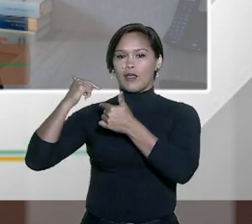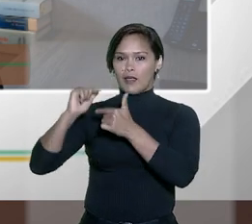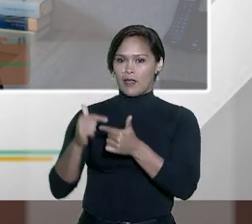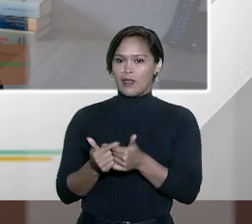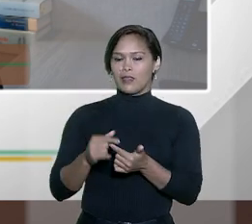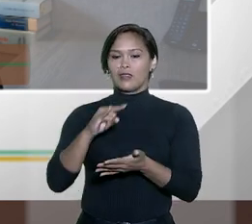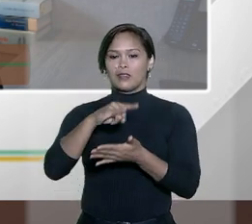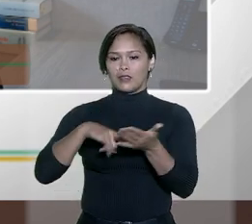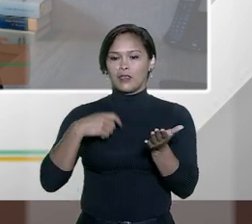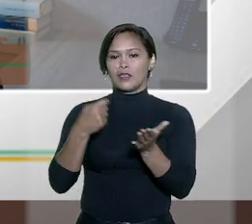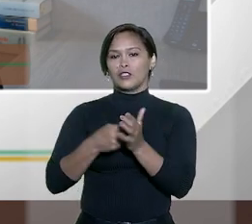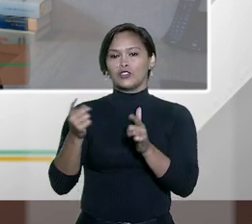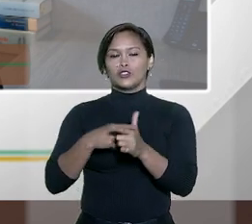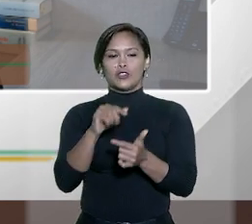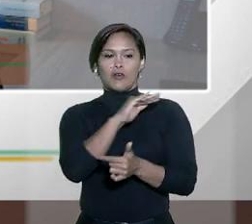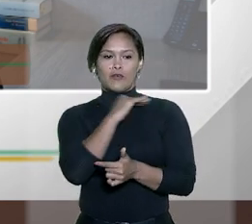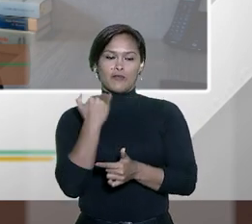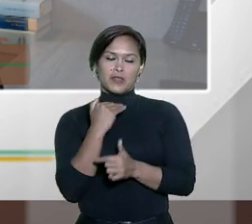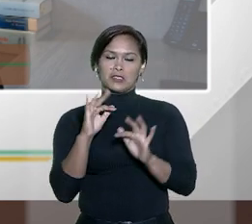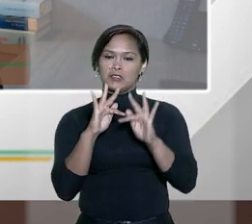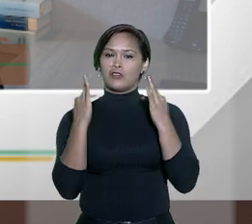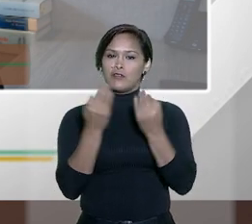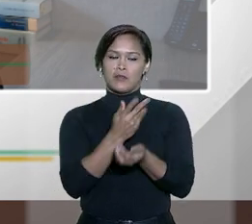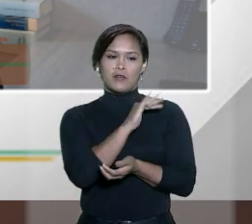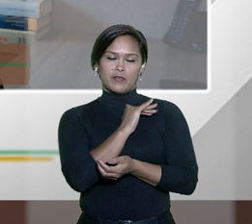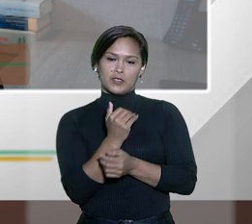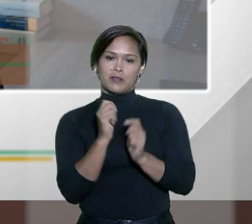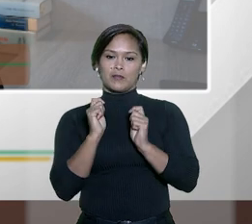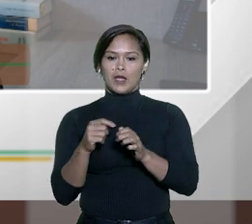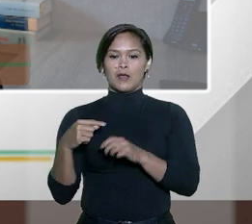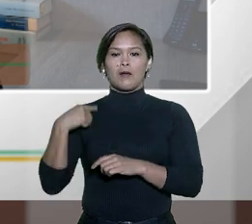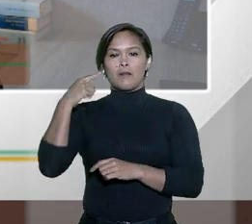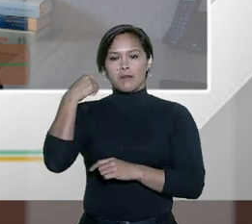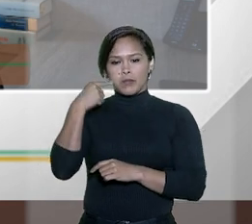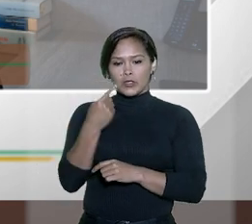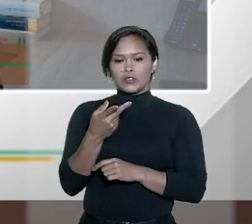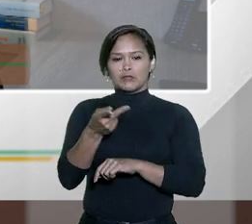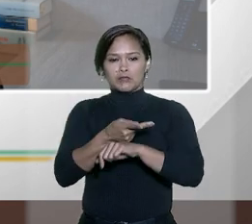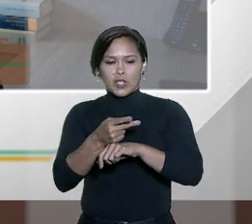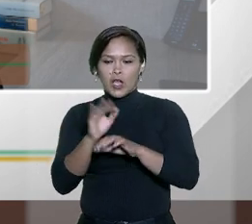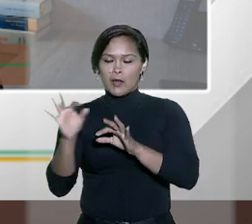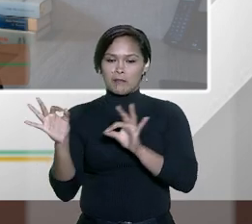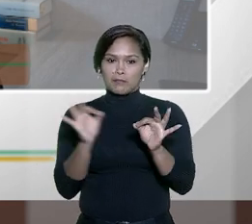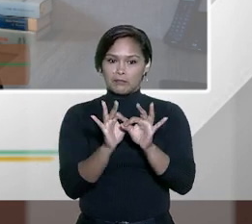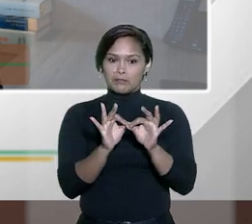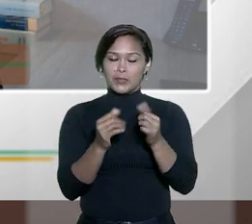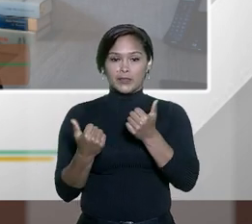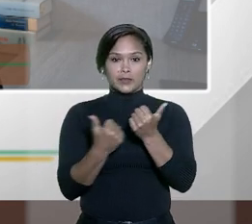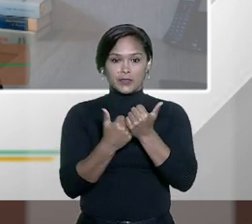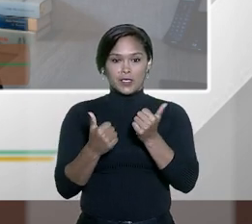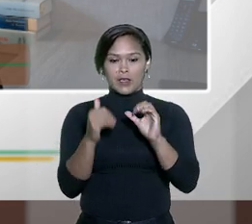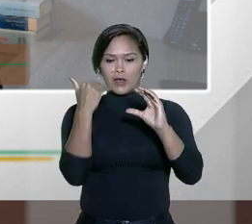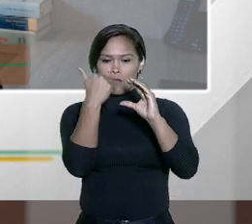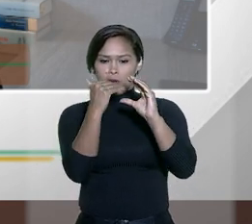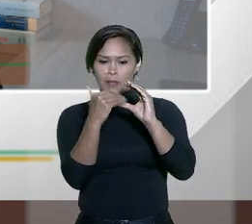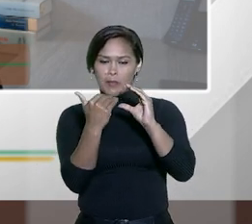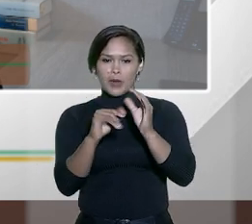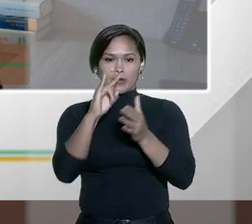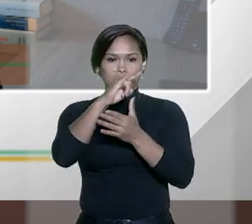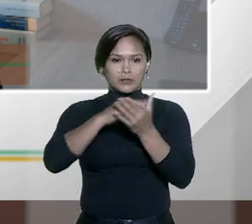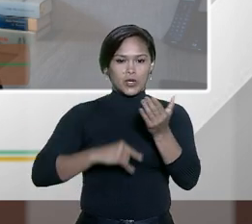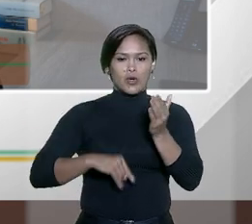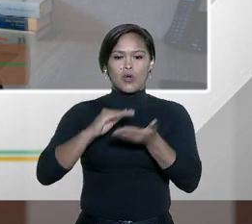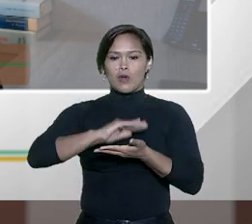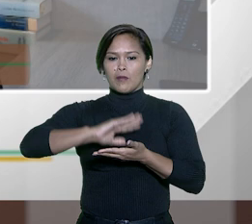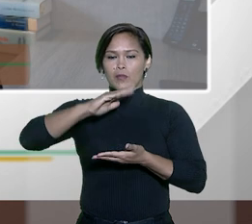de um precatório, de algum falecido, algum parente falecido, deve procurar o seu advogado, o advogado do processo, encaminhar toda a documentação